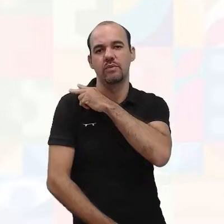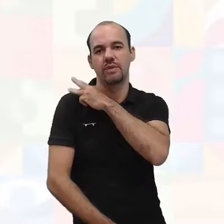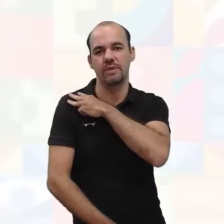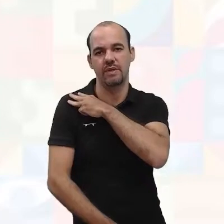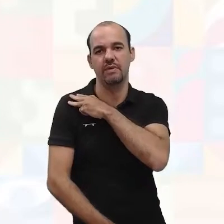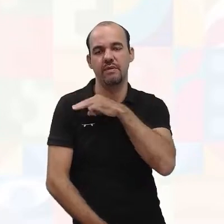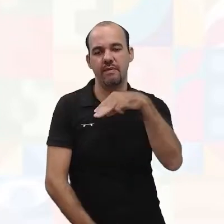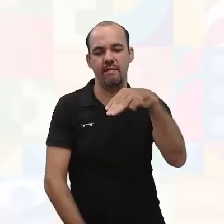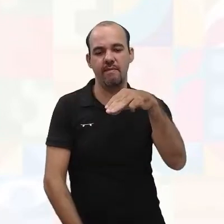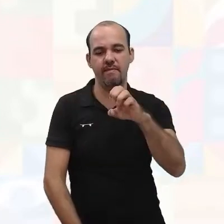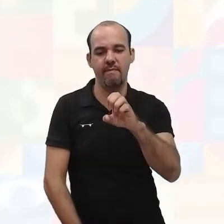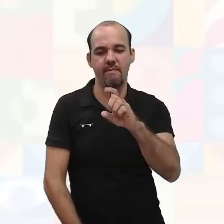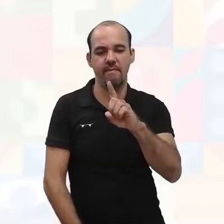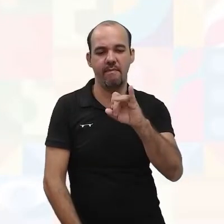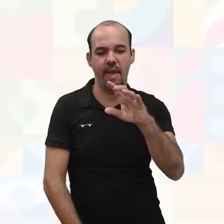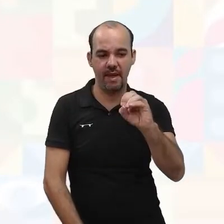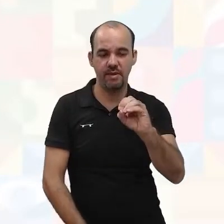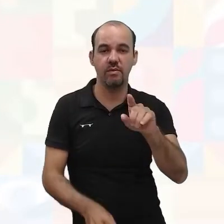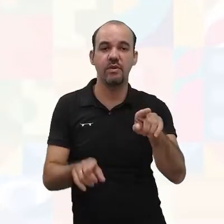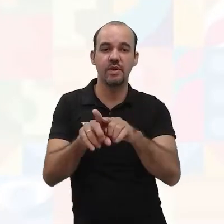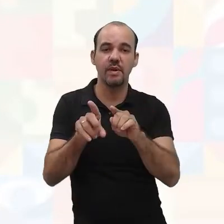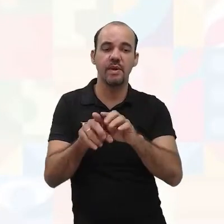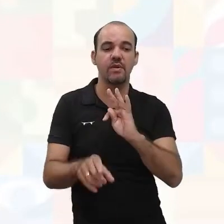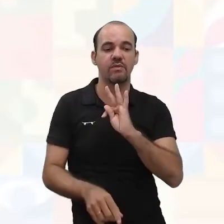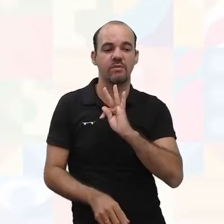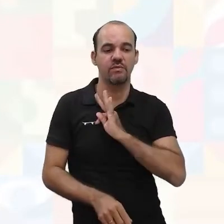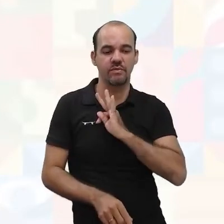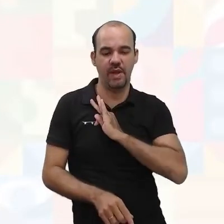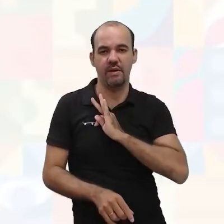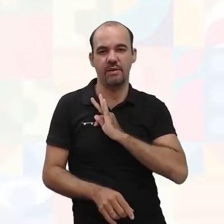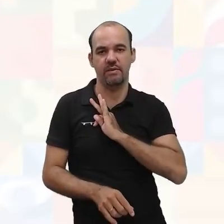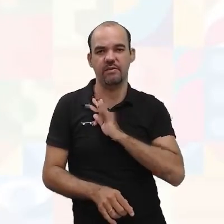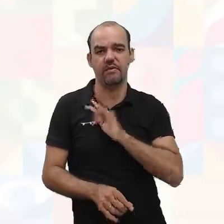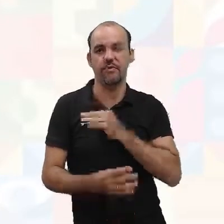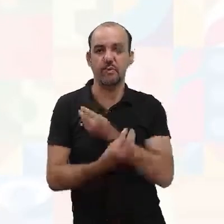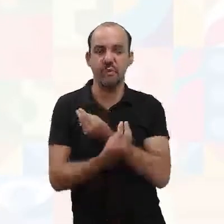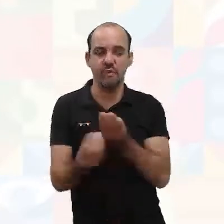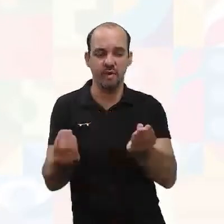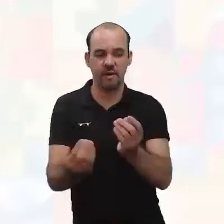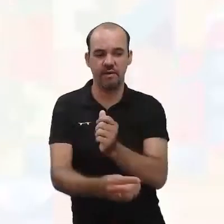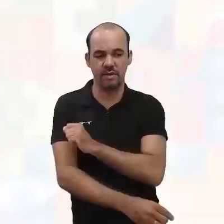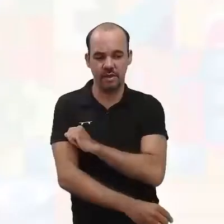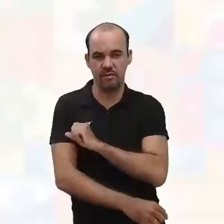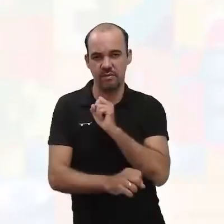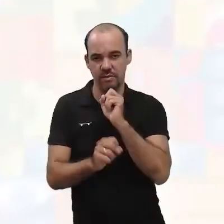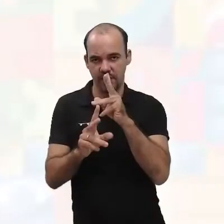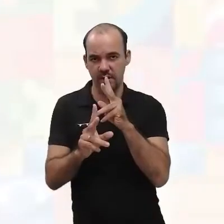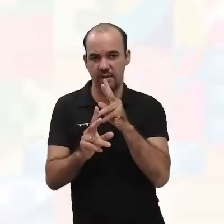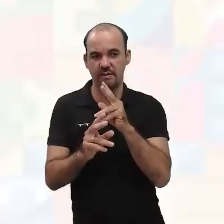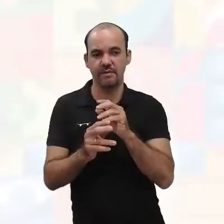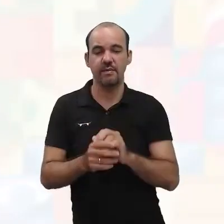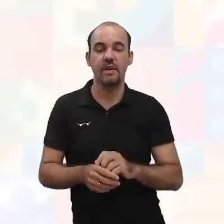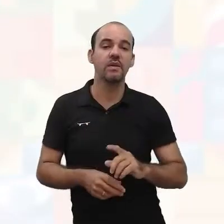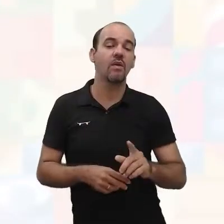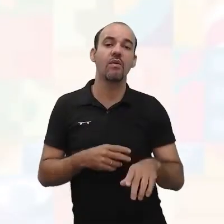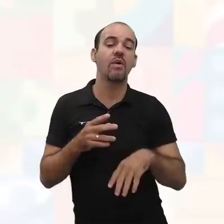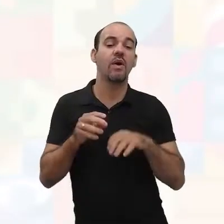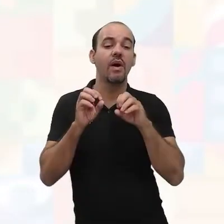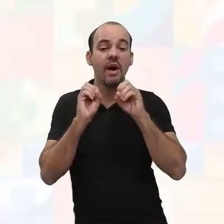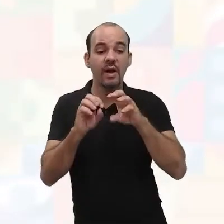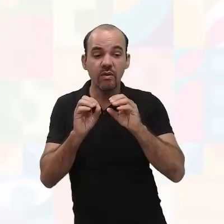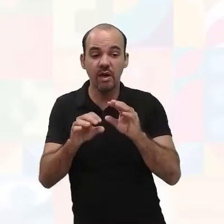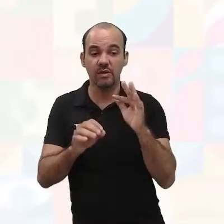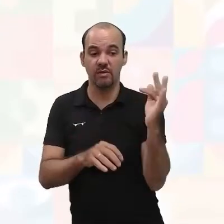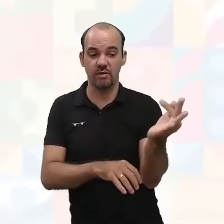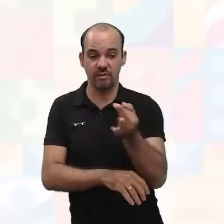médio normal, o ensino técnico, tá bem? Só para vocês terem uma ideia. Então, falando disso, os órgãos responsáveis pela educação em nível federal